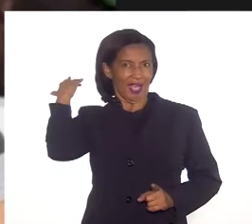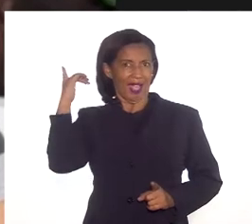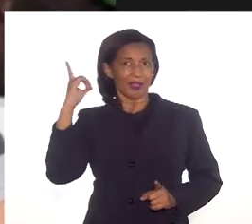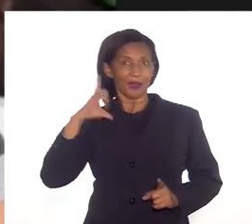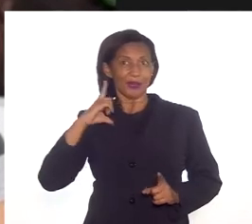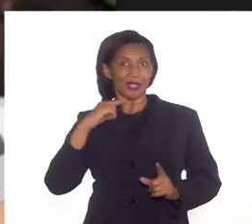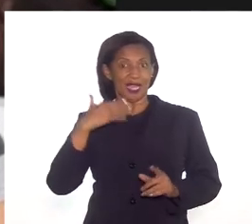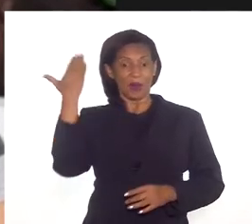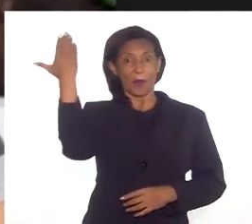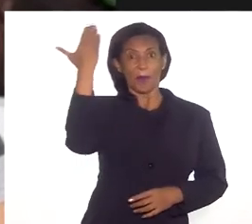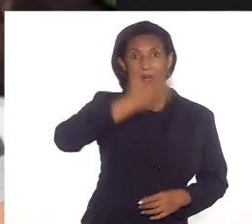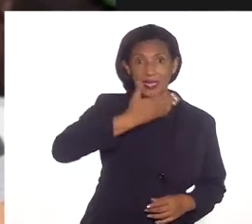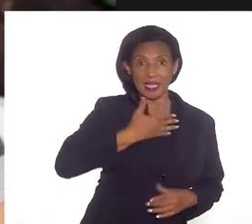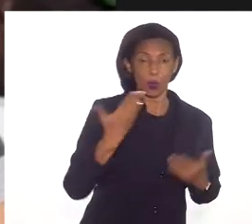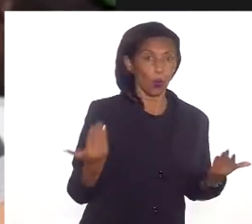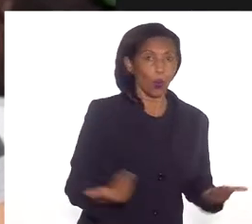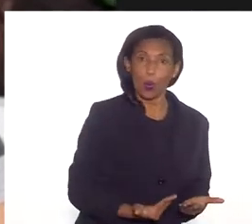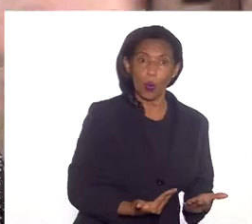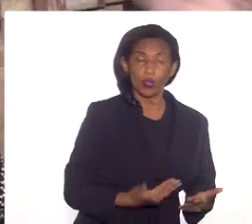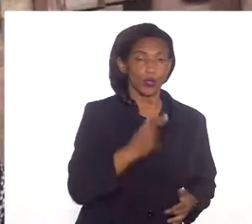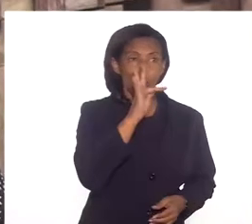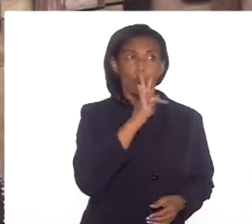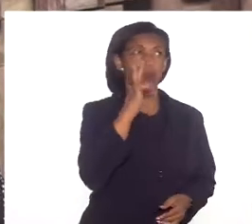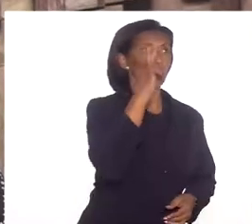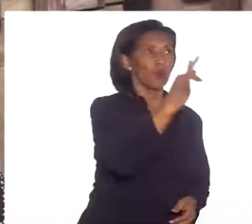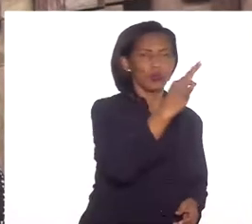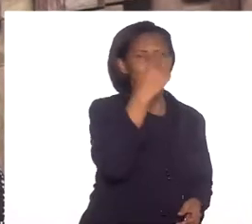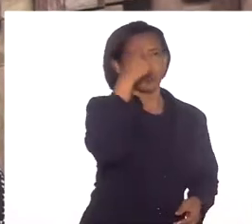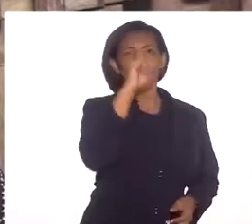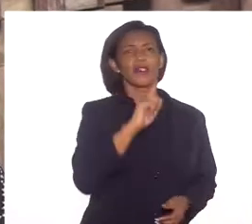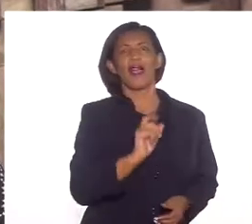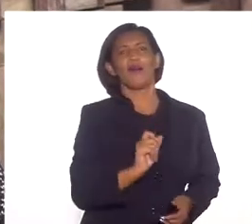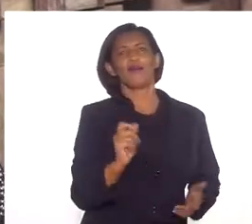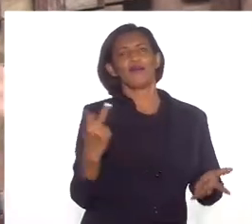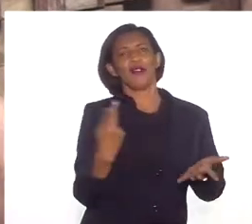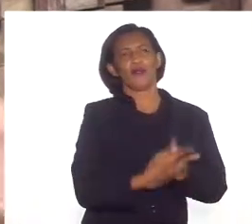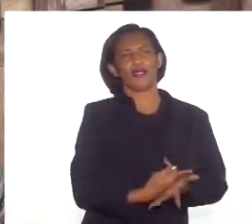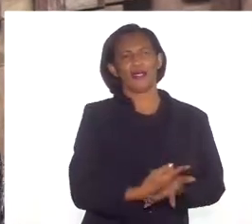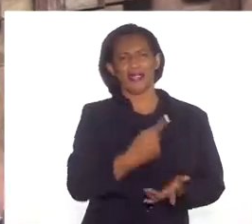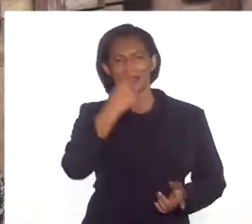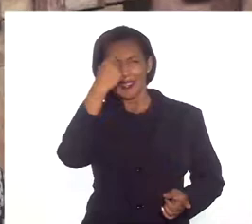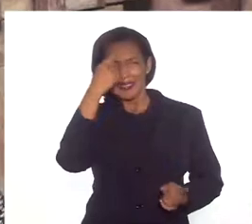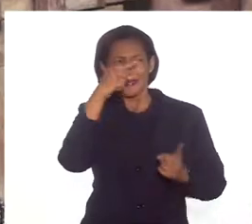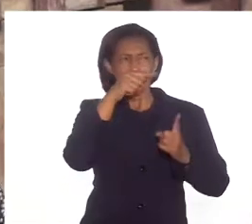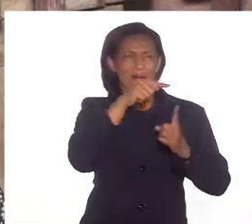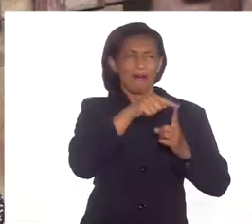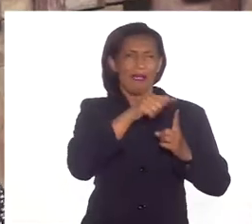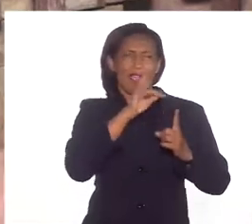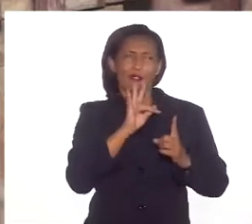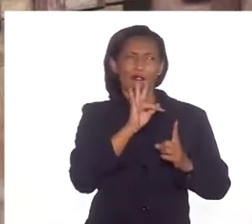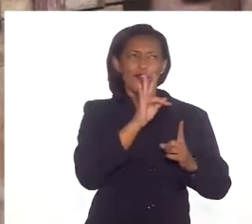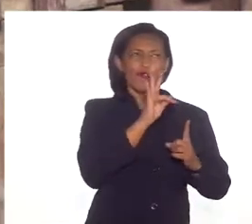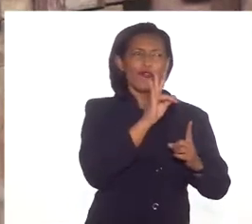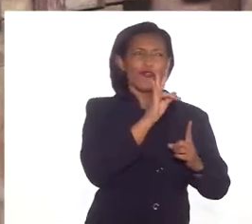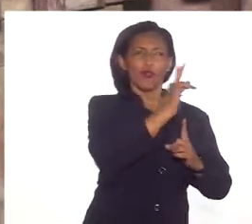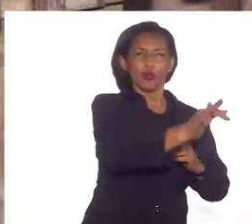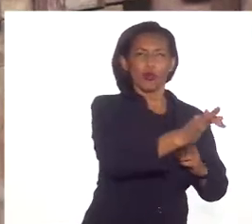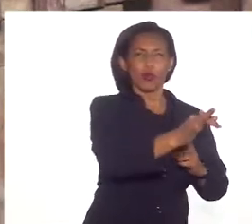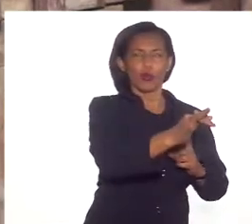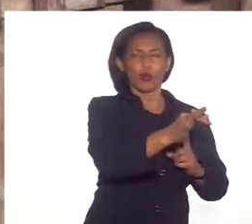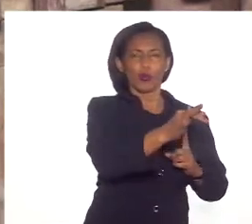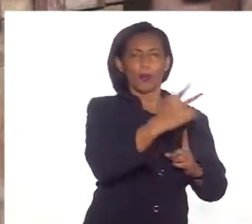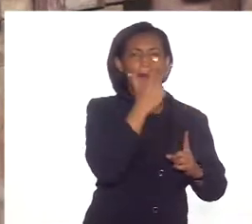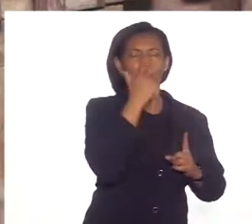o presente, o que vocês fazem hoje. O futuro, a gente ainda não sabe o que vai acontecer, né? Esse pensar sempre no futuro e esquecer do